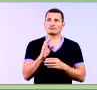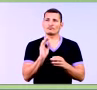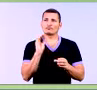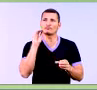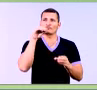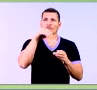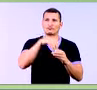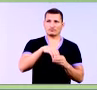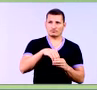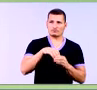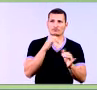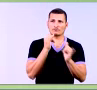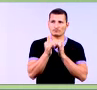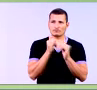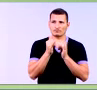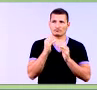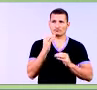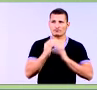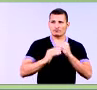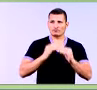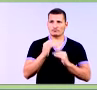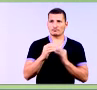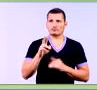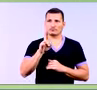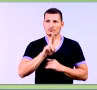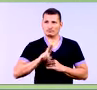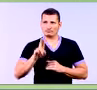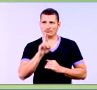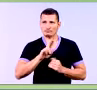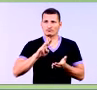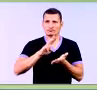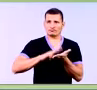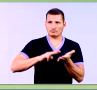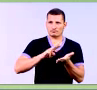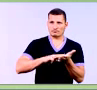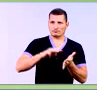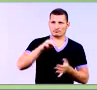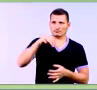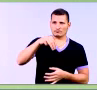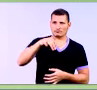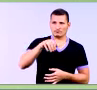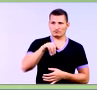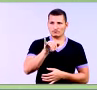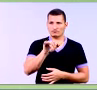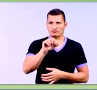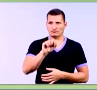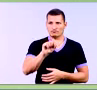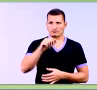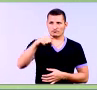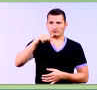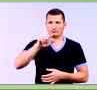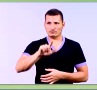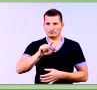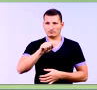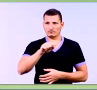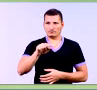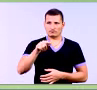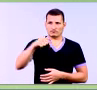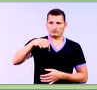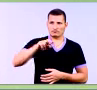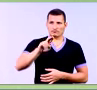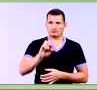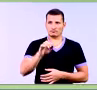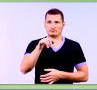banco utilizando o método MySQL Query, com os parâmetros que recebemos